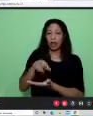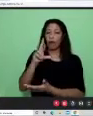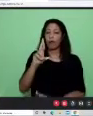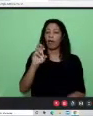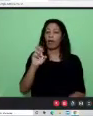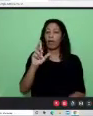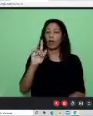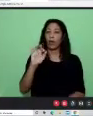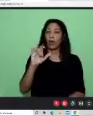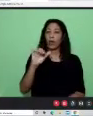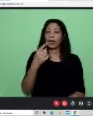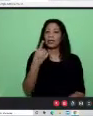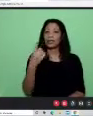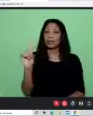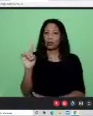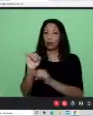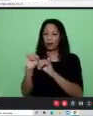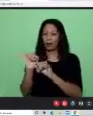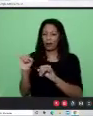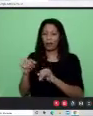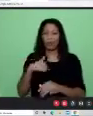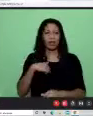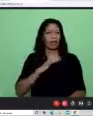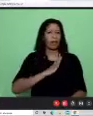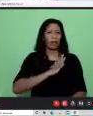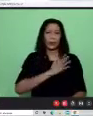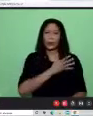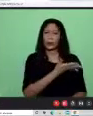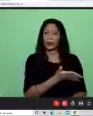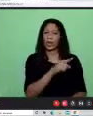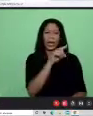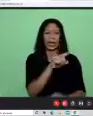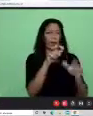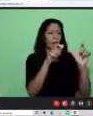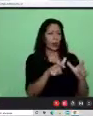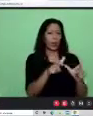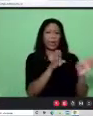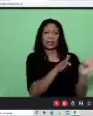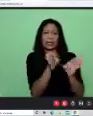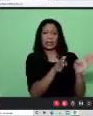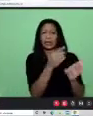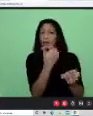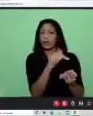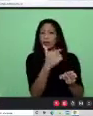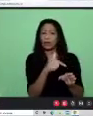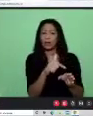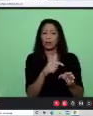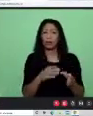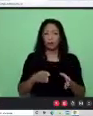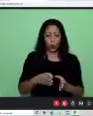é um local sem acessibilidade, os corredores não permitem sequer duas pessoas.